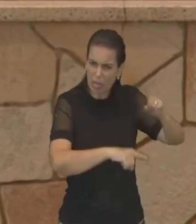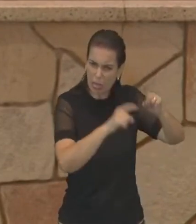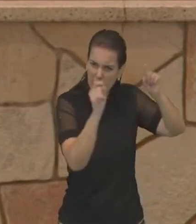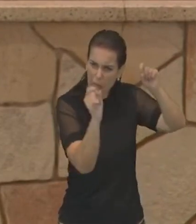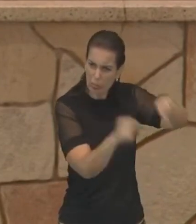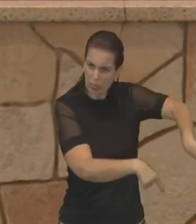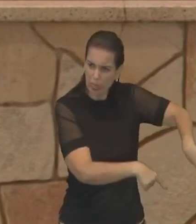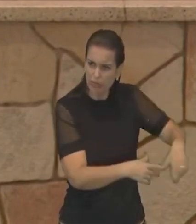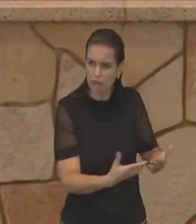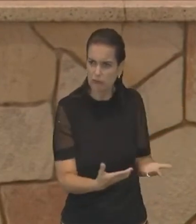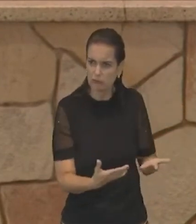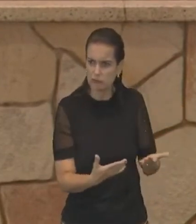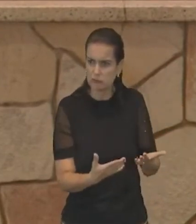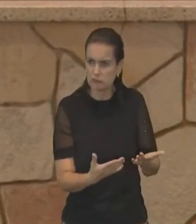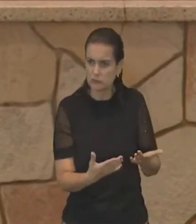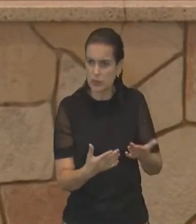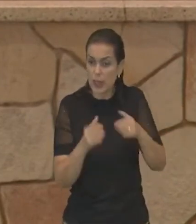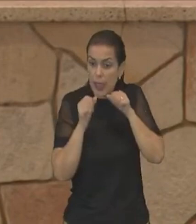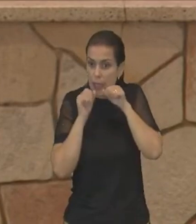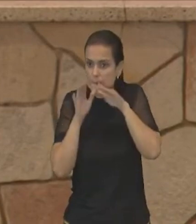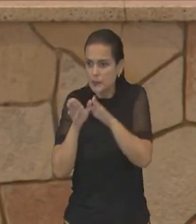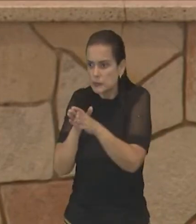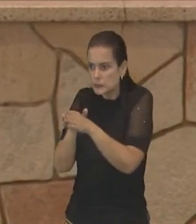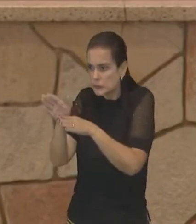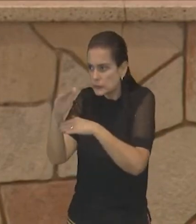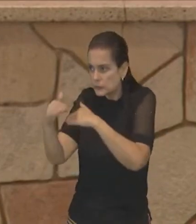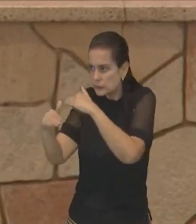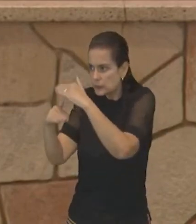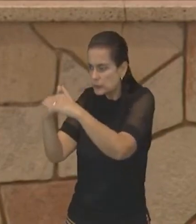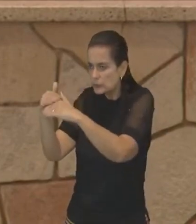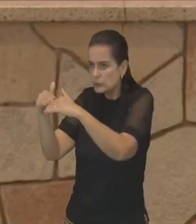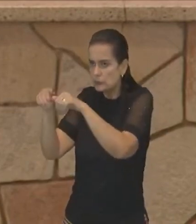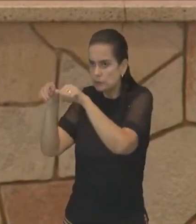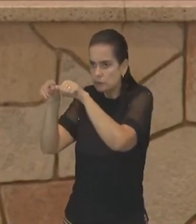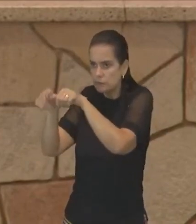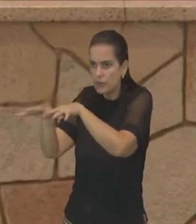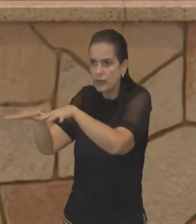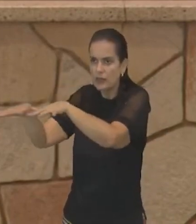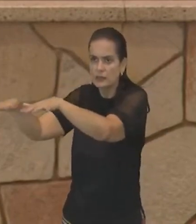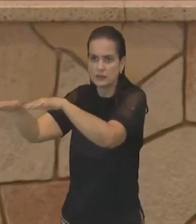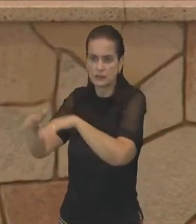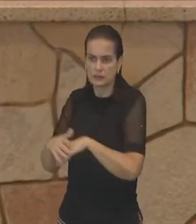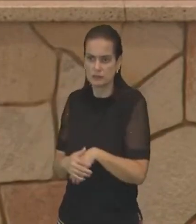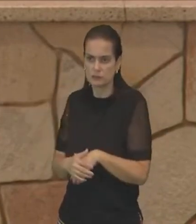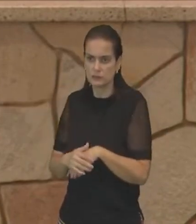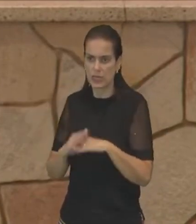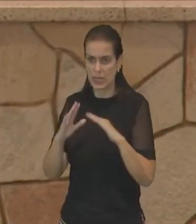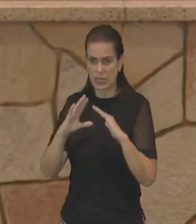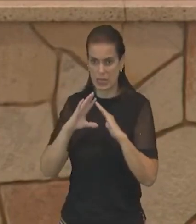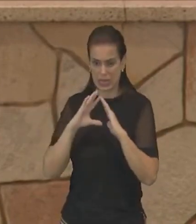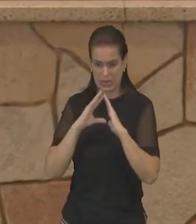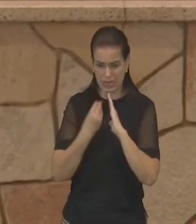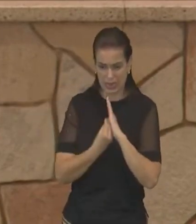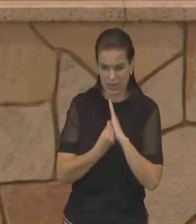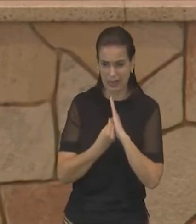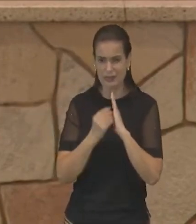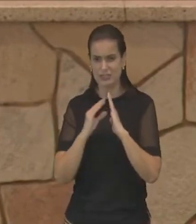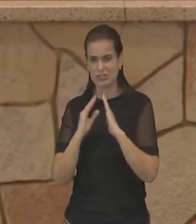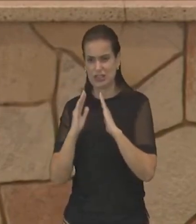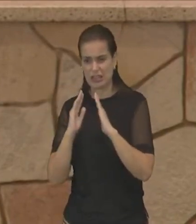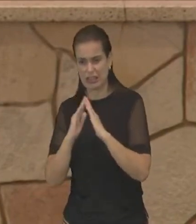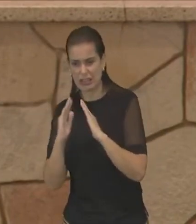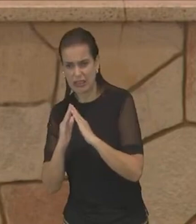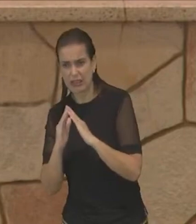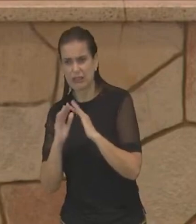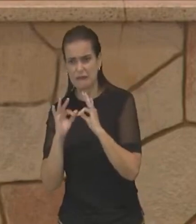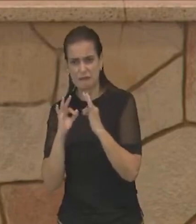suas palavras para que elas abençoem as pessoas que estão ao seu redor, as pessoas da sua casa, as pessoas da igreja, as pessoas da